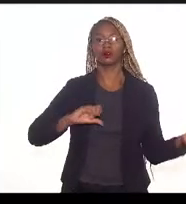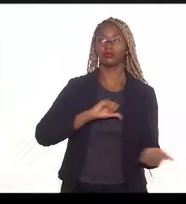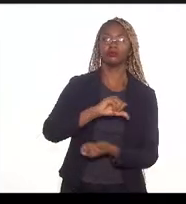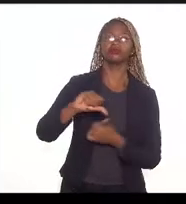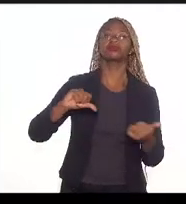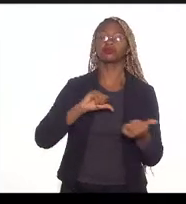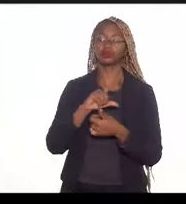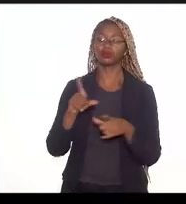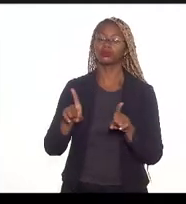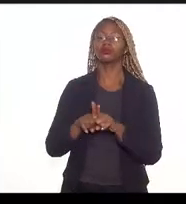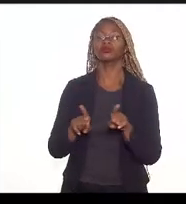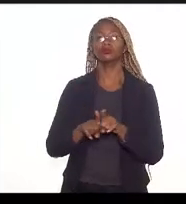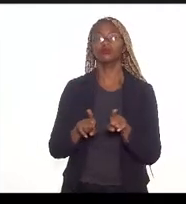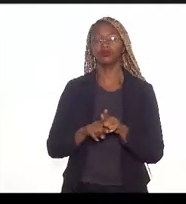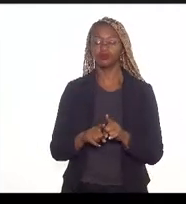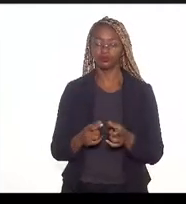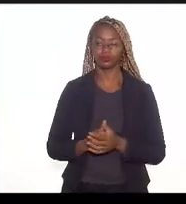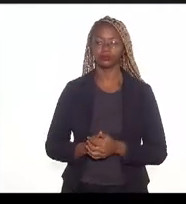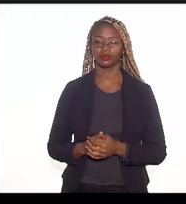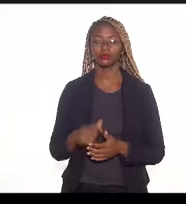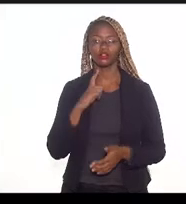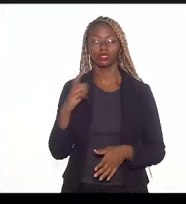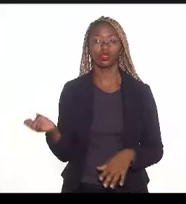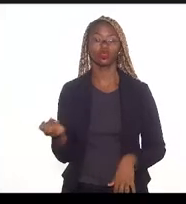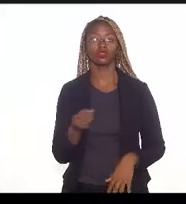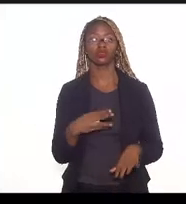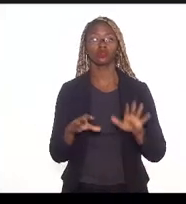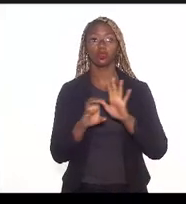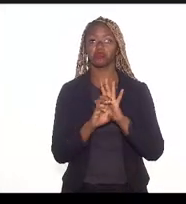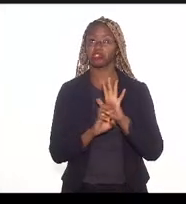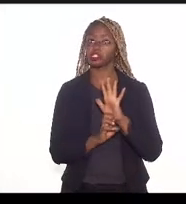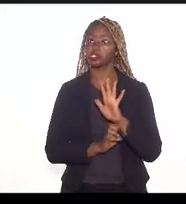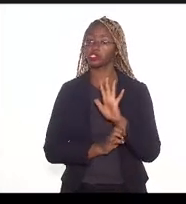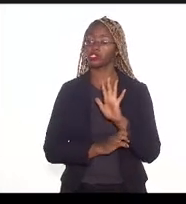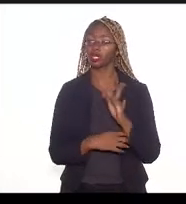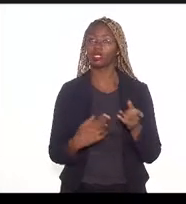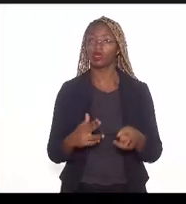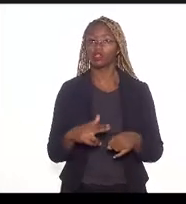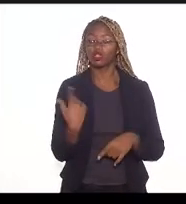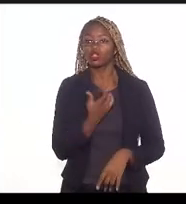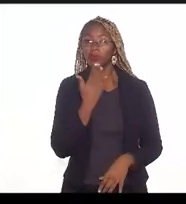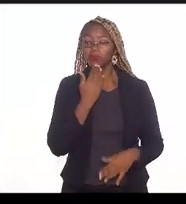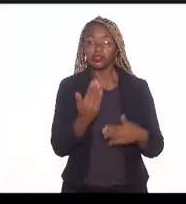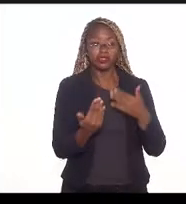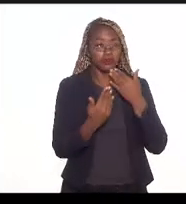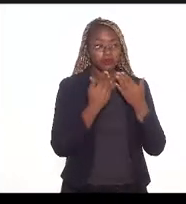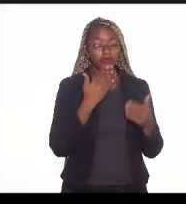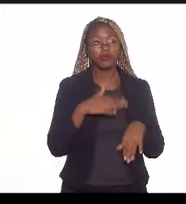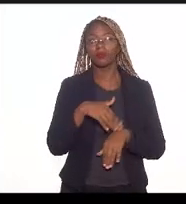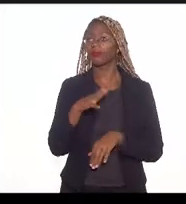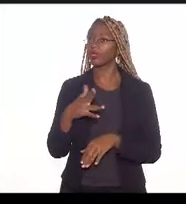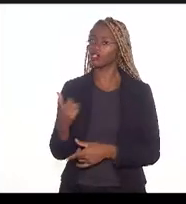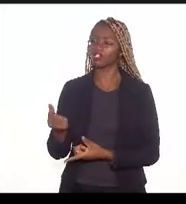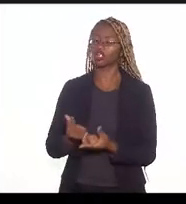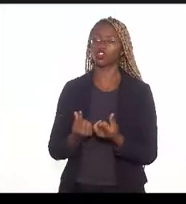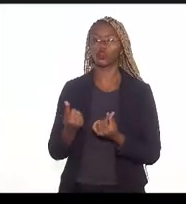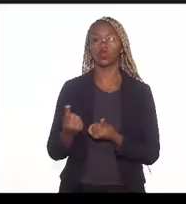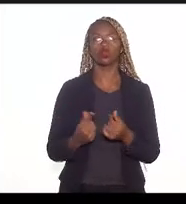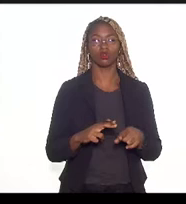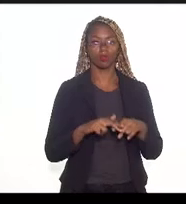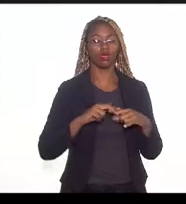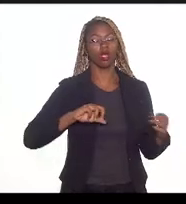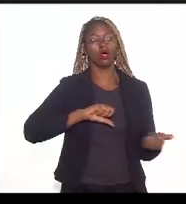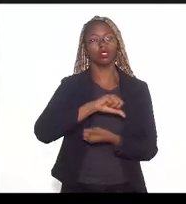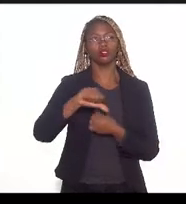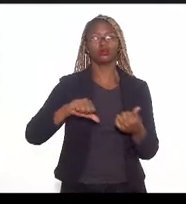também. A gente vai lançar um novo edital e a gente está lá na FINEP solicitando mais recursos para inovação. A gente